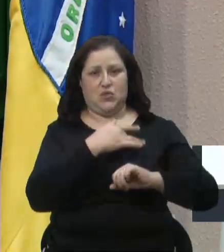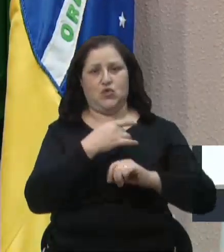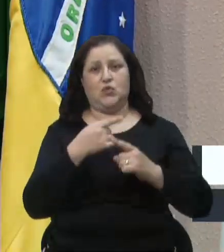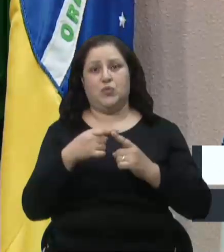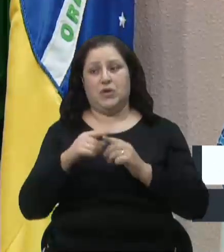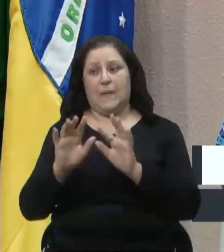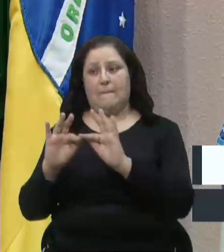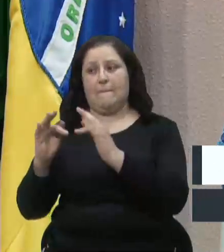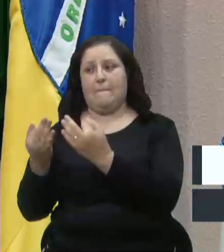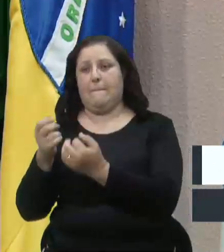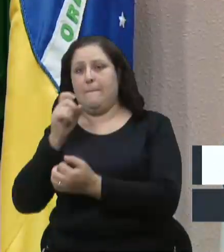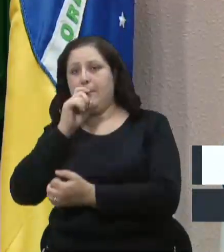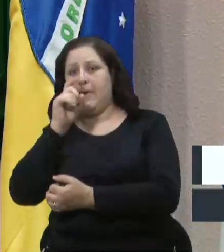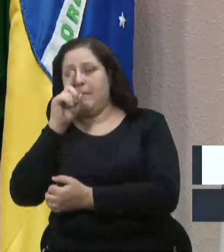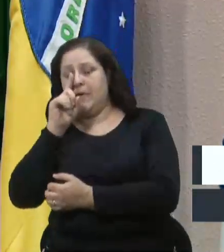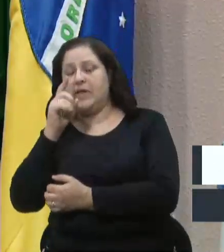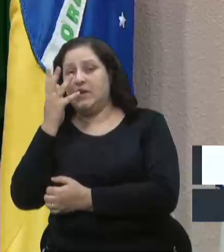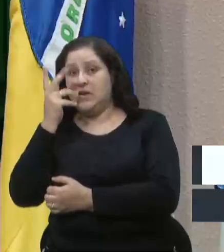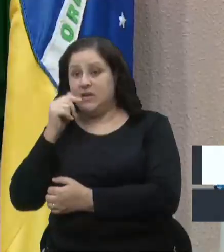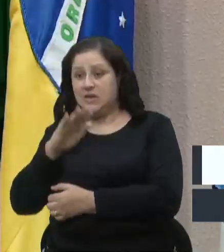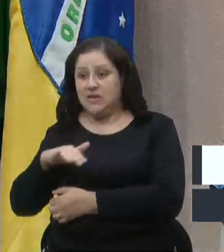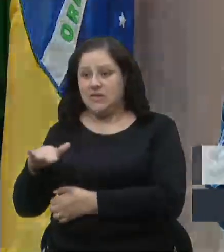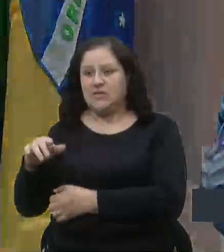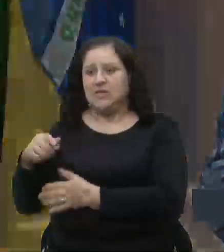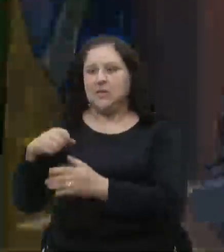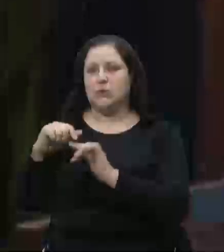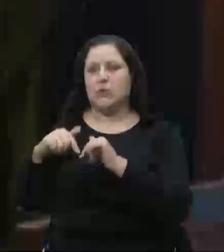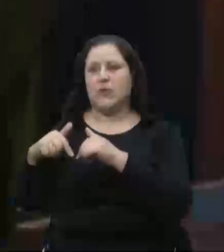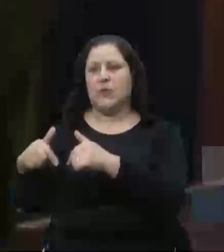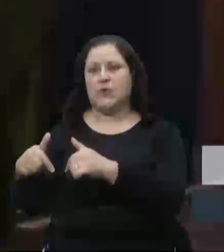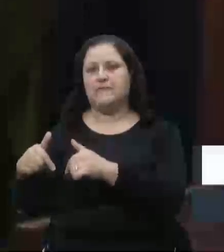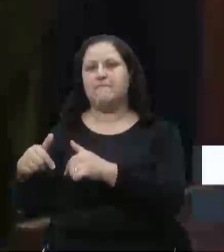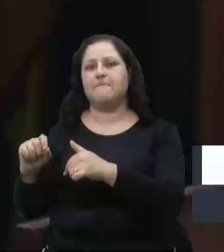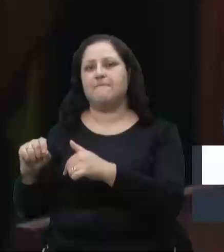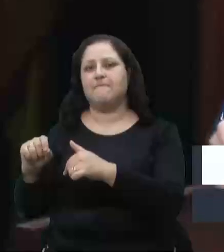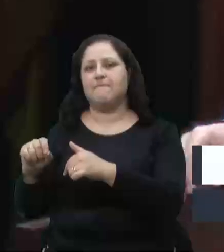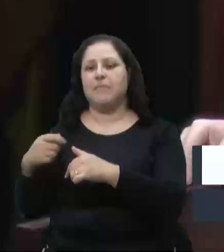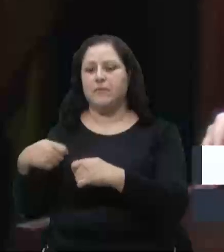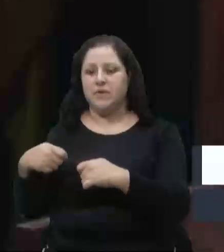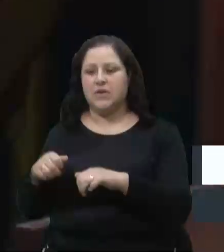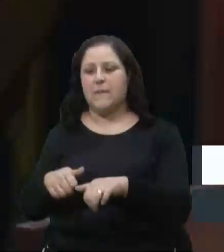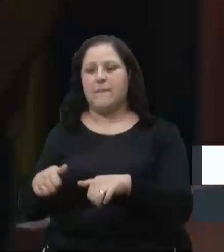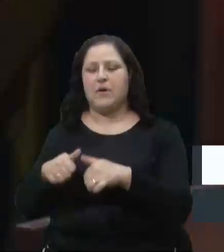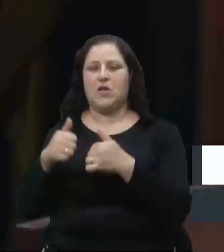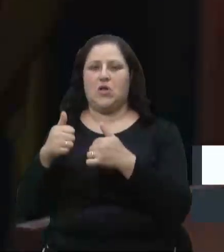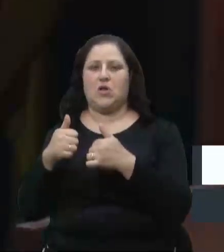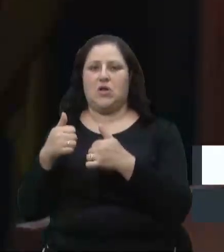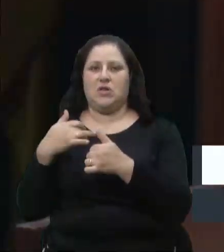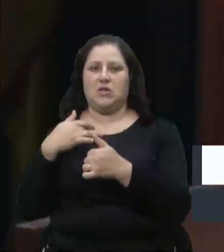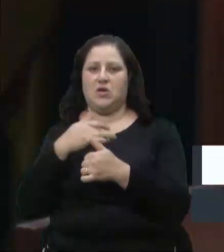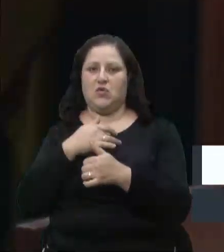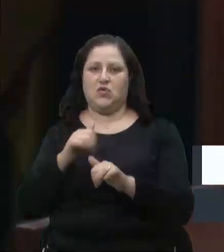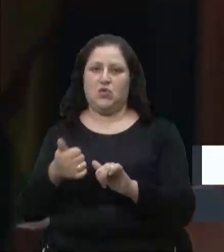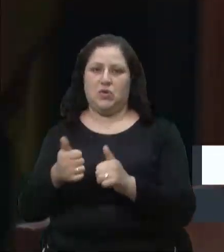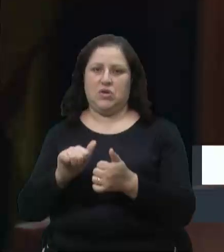crianças é para que essa qualidade de vida seja um pouco melhorada, evitando